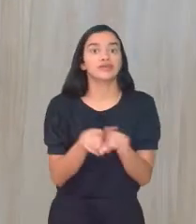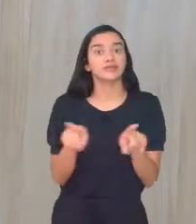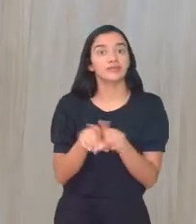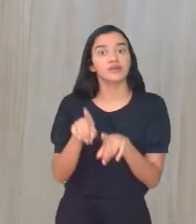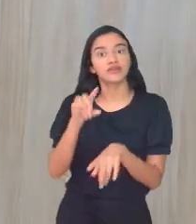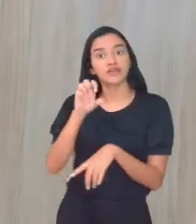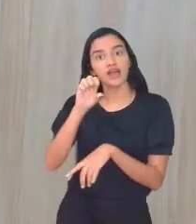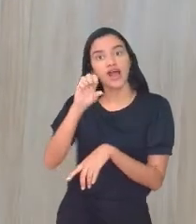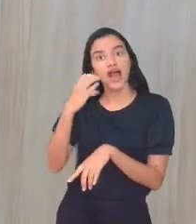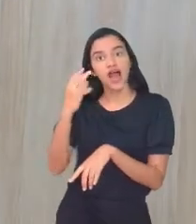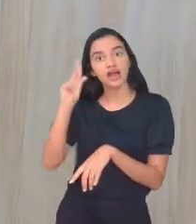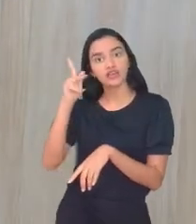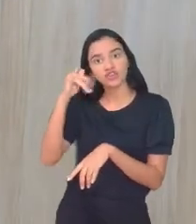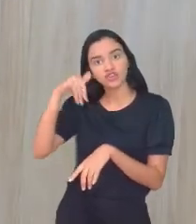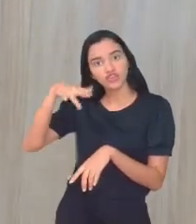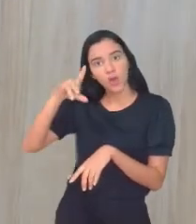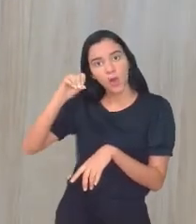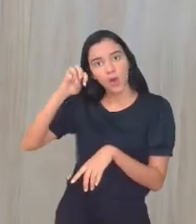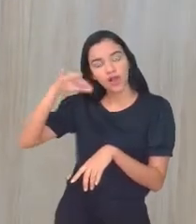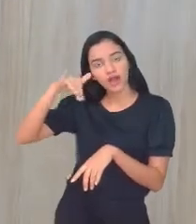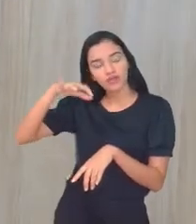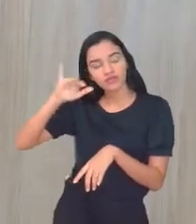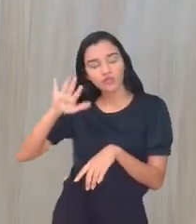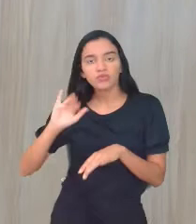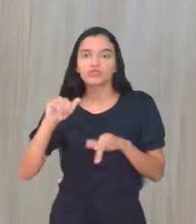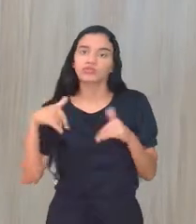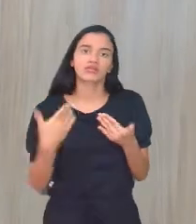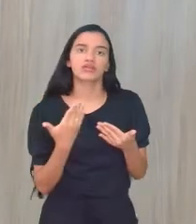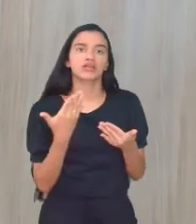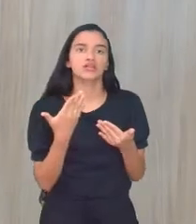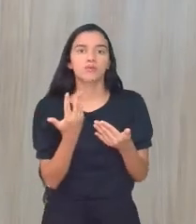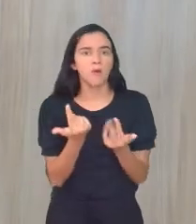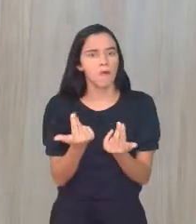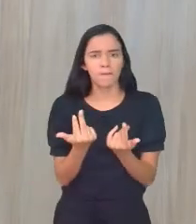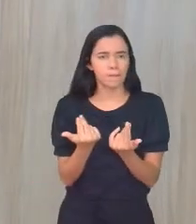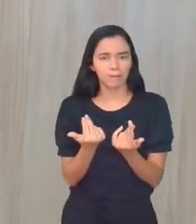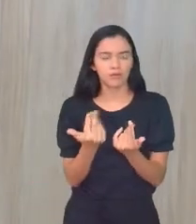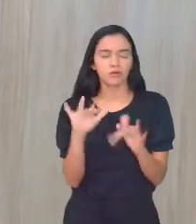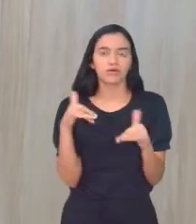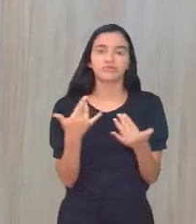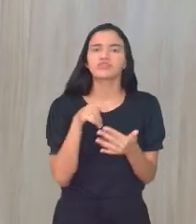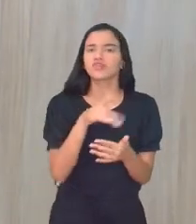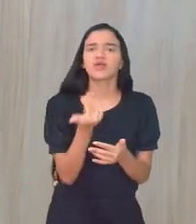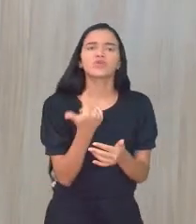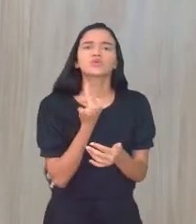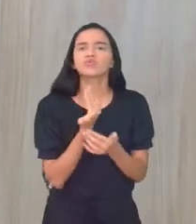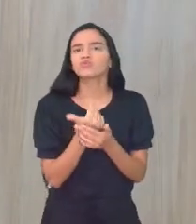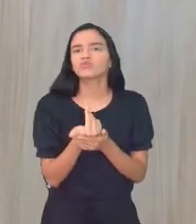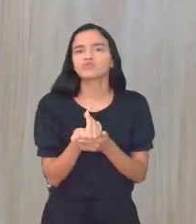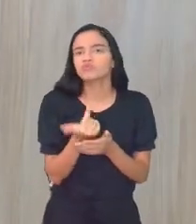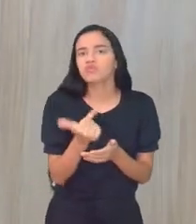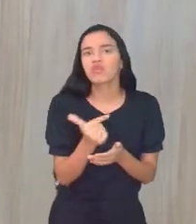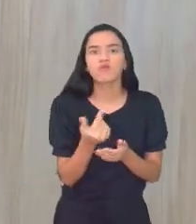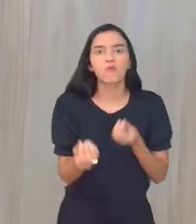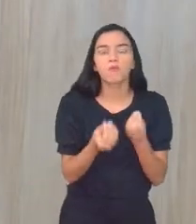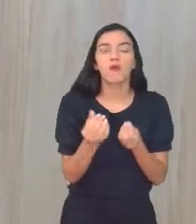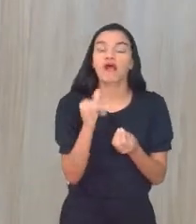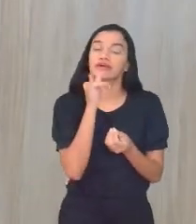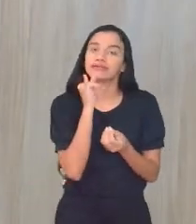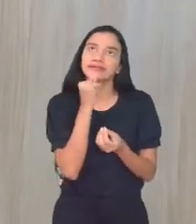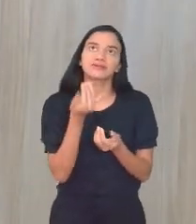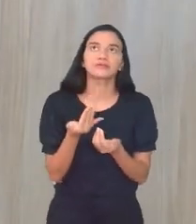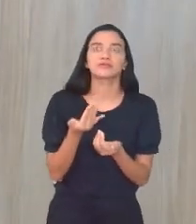xilogravura, tá? Ela nunca é a mesma. Você não tem como pedir